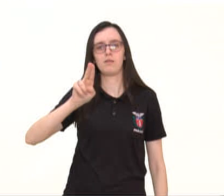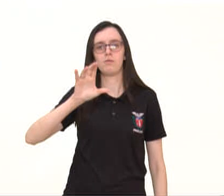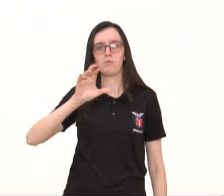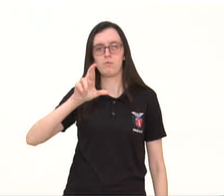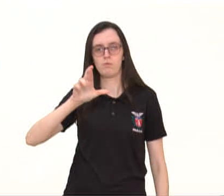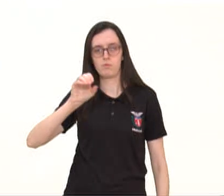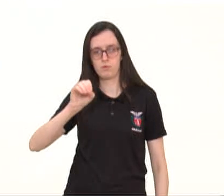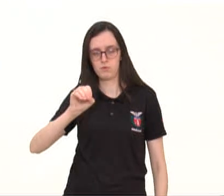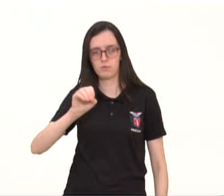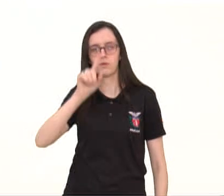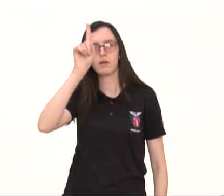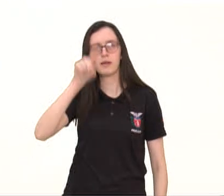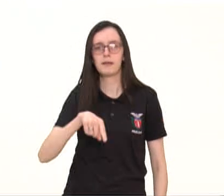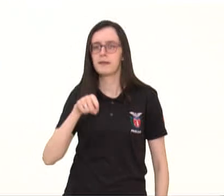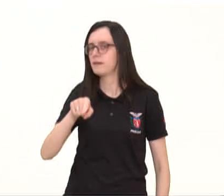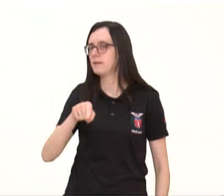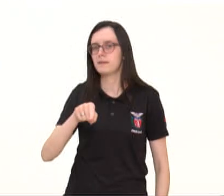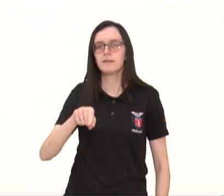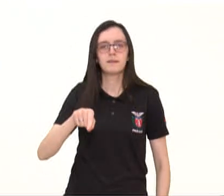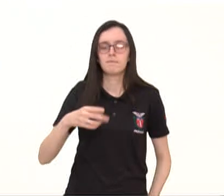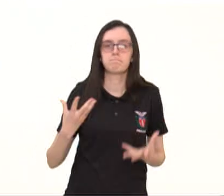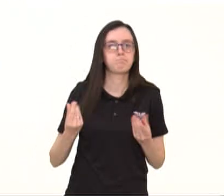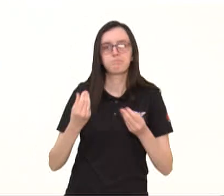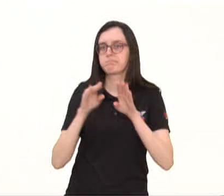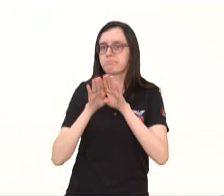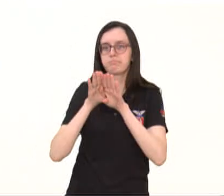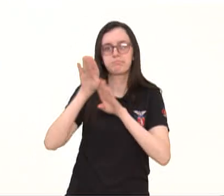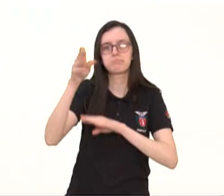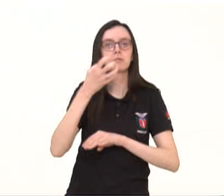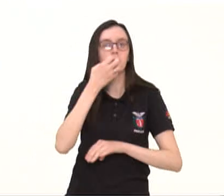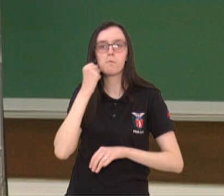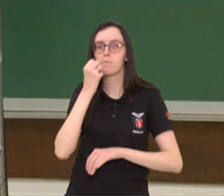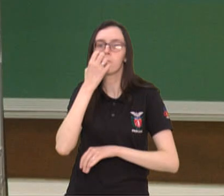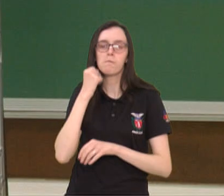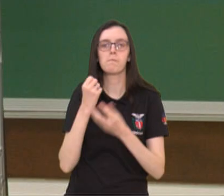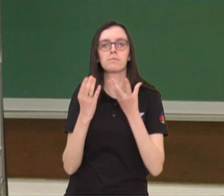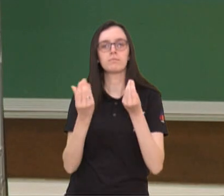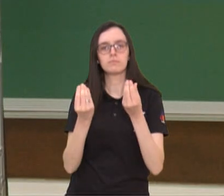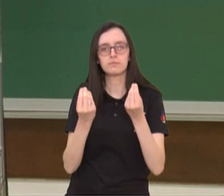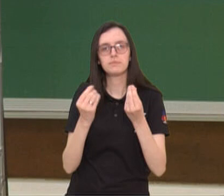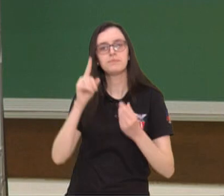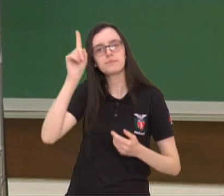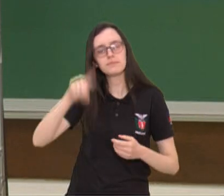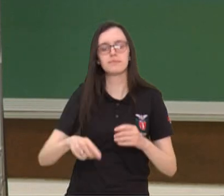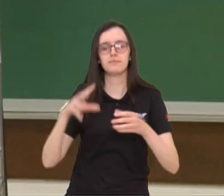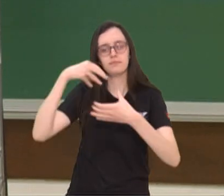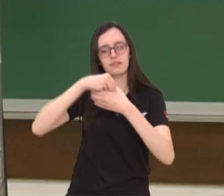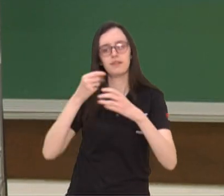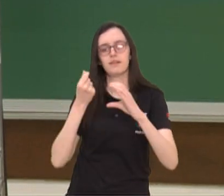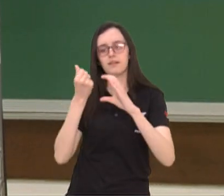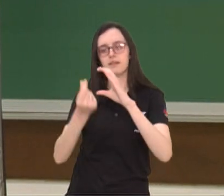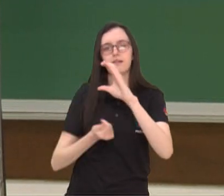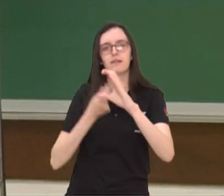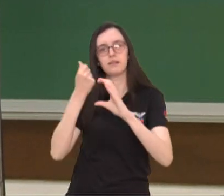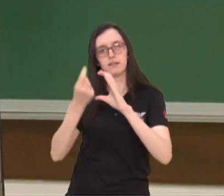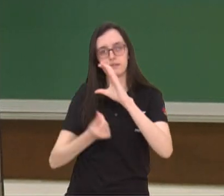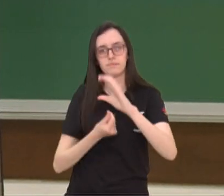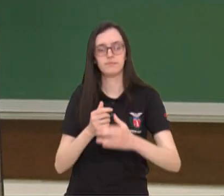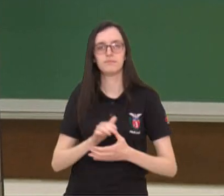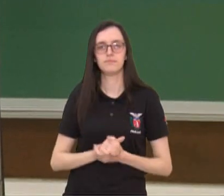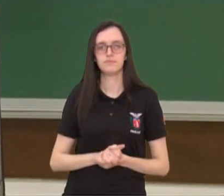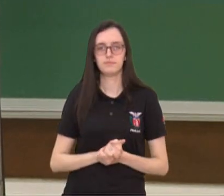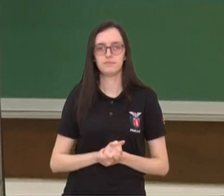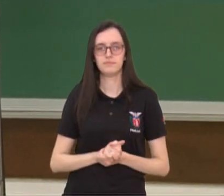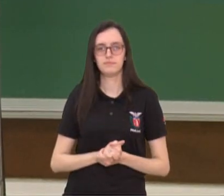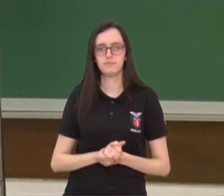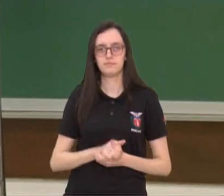lucro incessante aí dentro da questão do capitalismo em si.